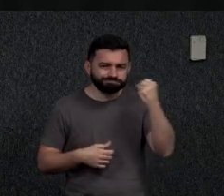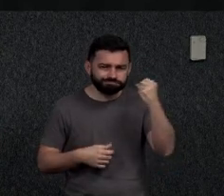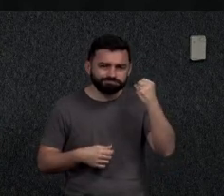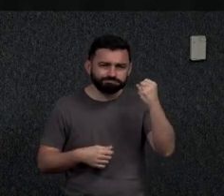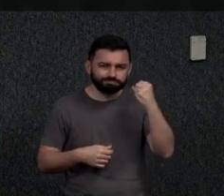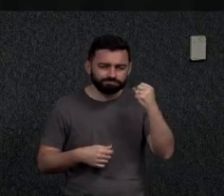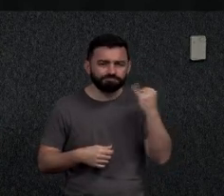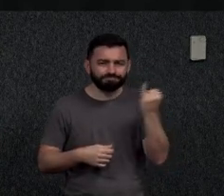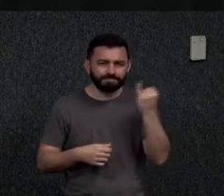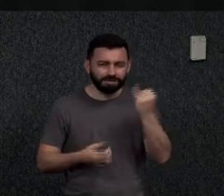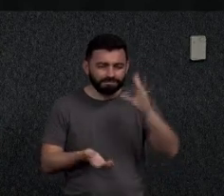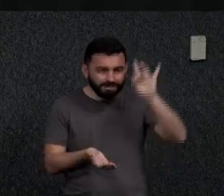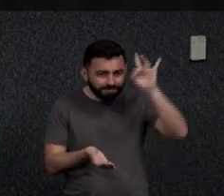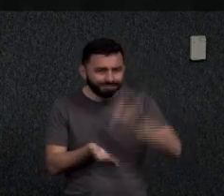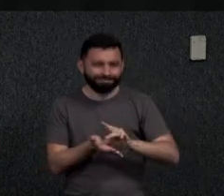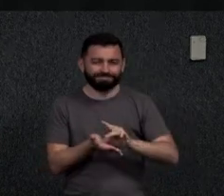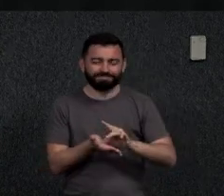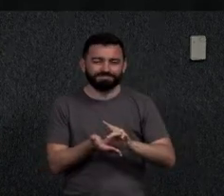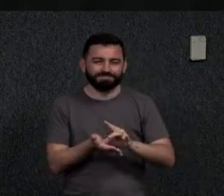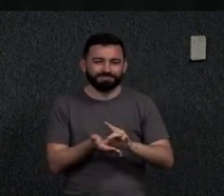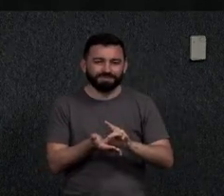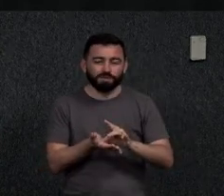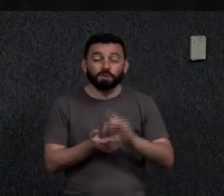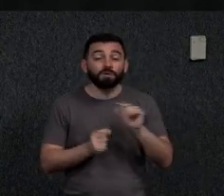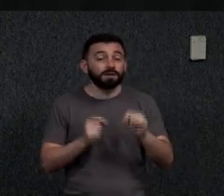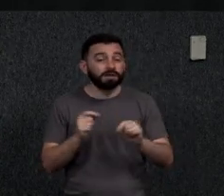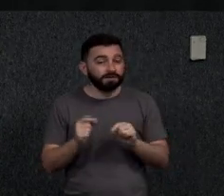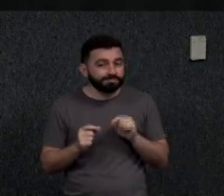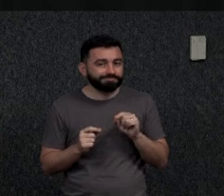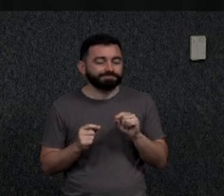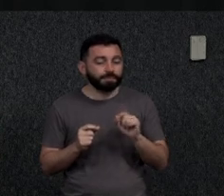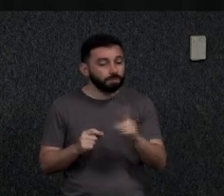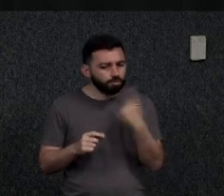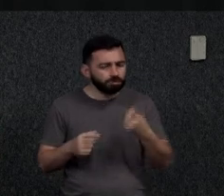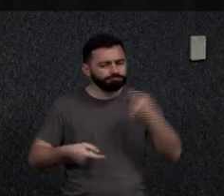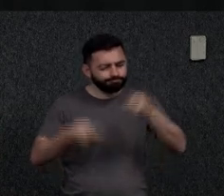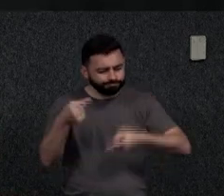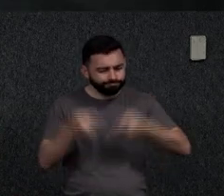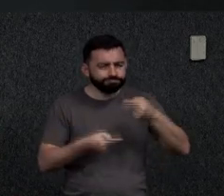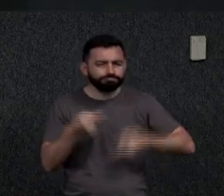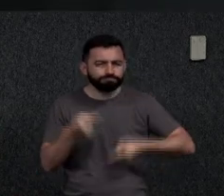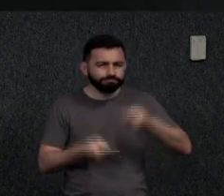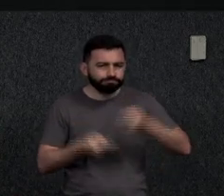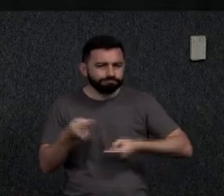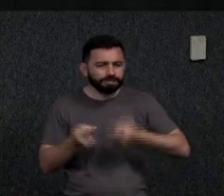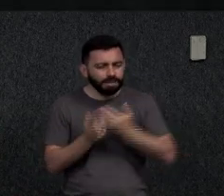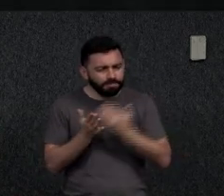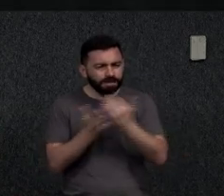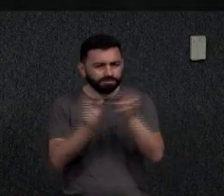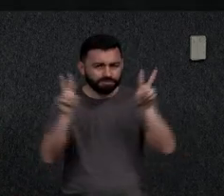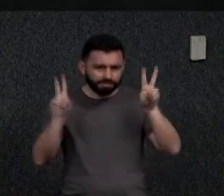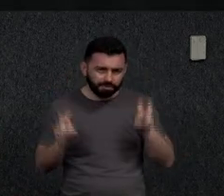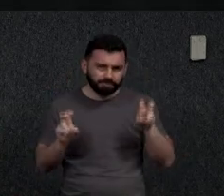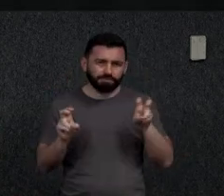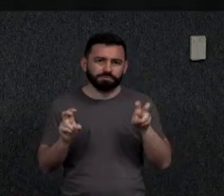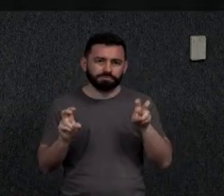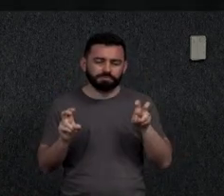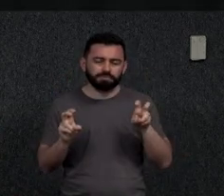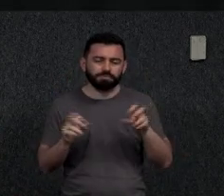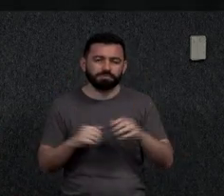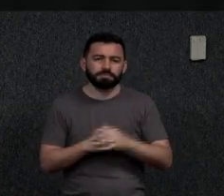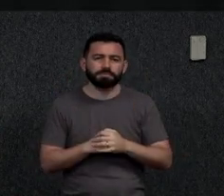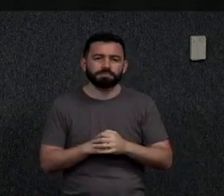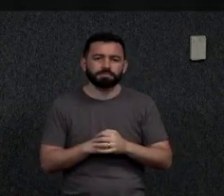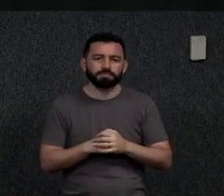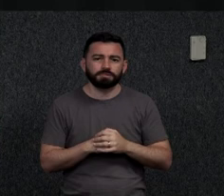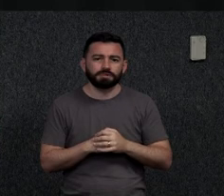fica no estado, e apenas 8, 9, Antídio, ou 10% é que fica no município, aonde